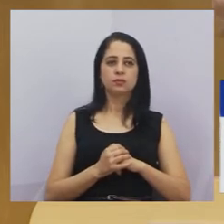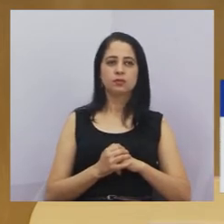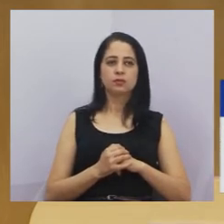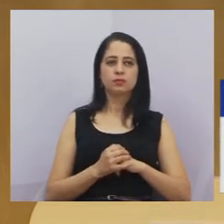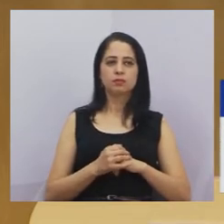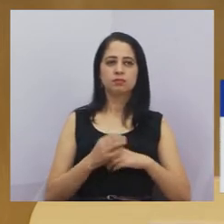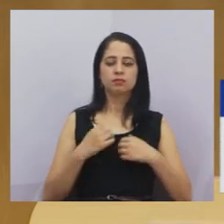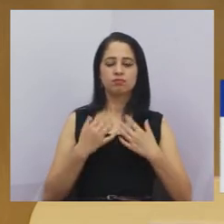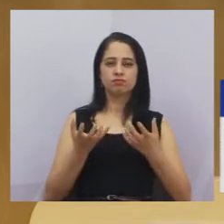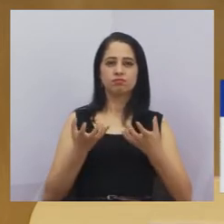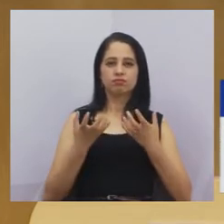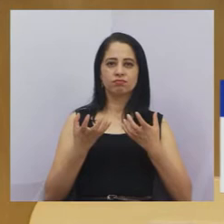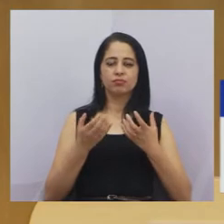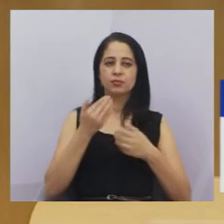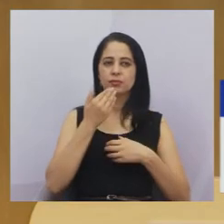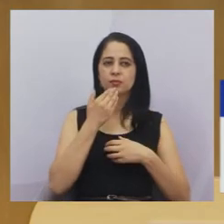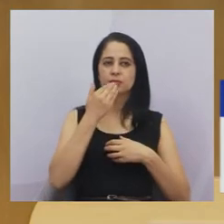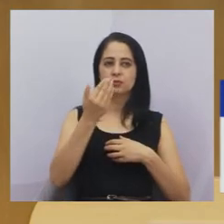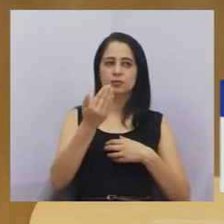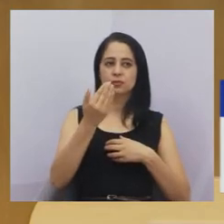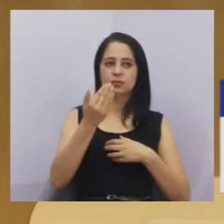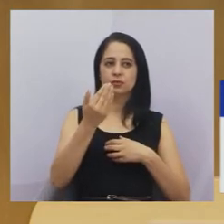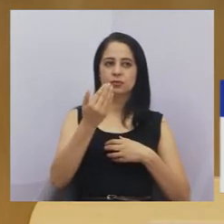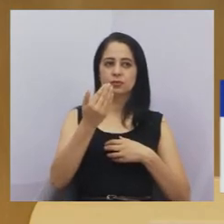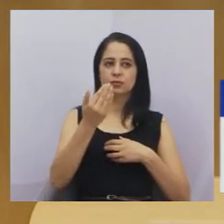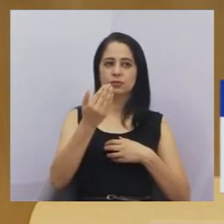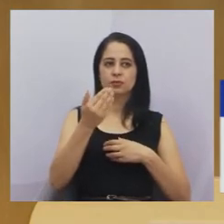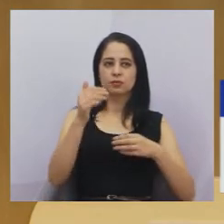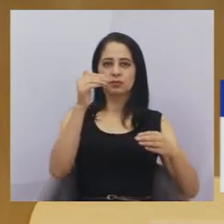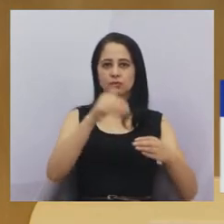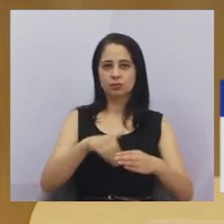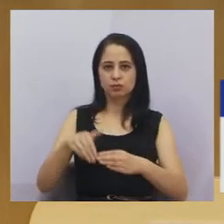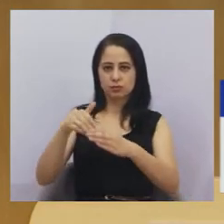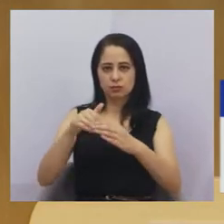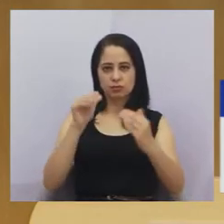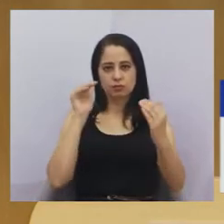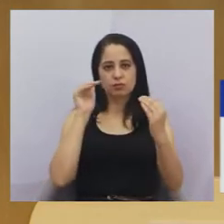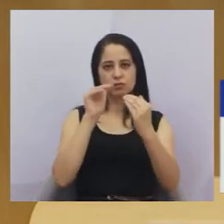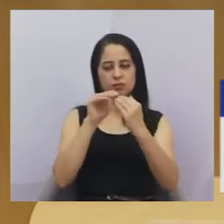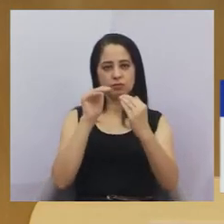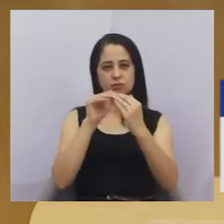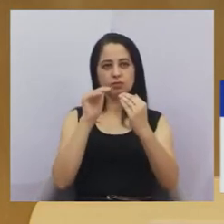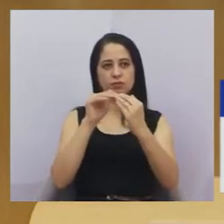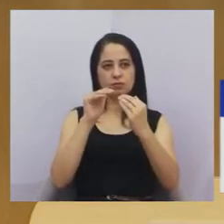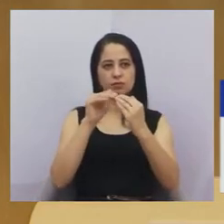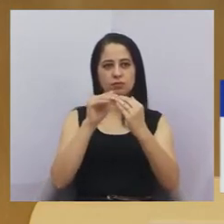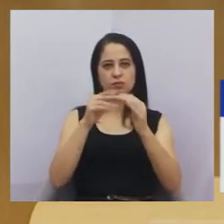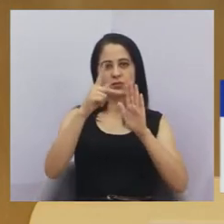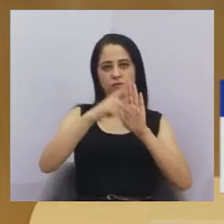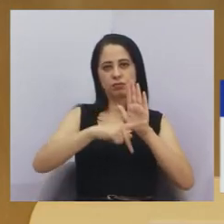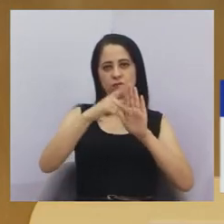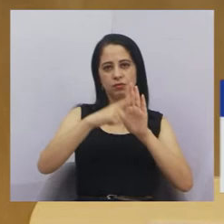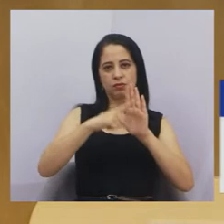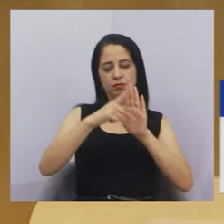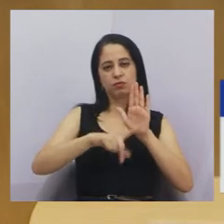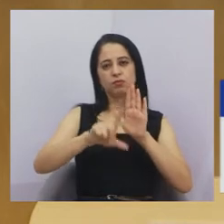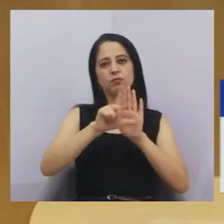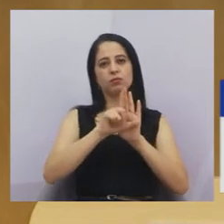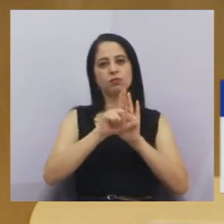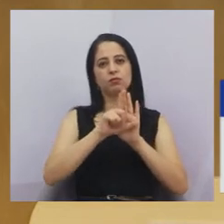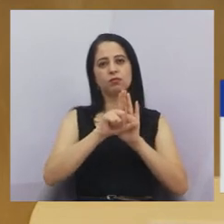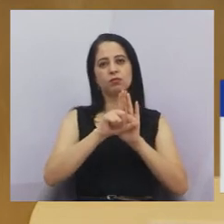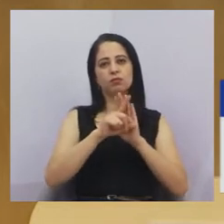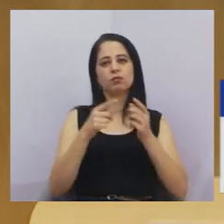Eu gostaria aqui de solicitar aos novos pares para que votem favoravelmente a esse projeto, para que possamos